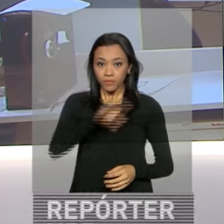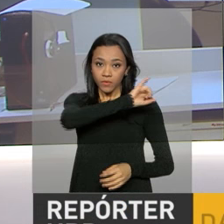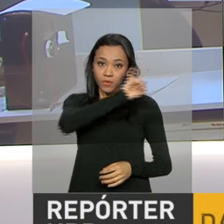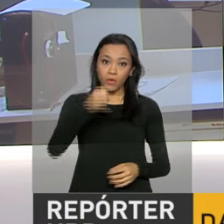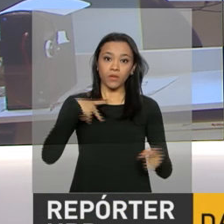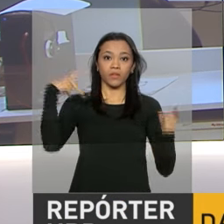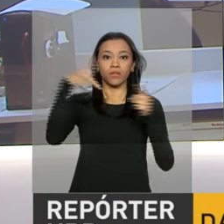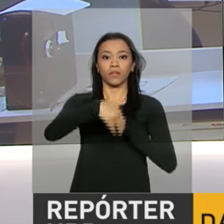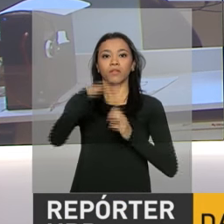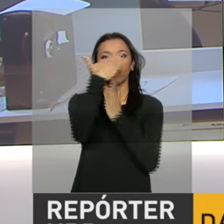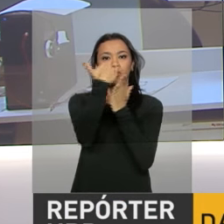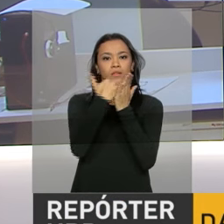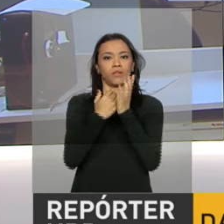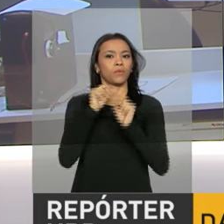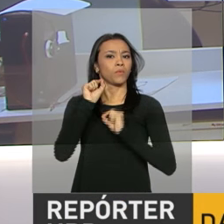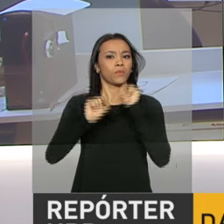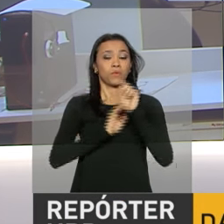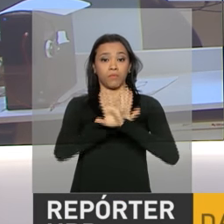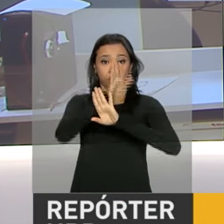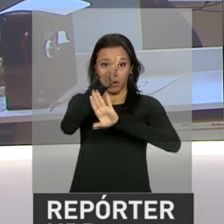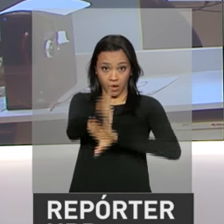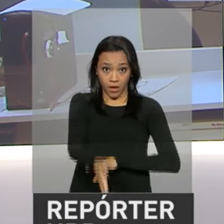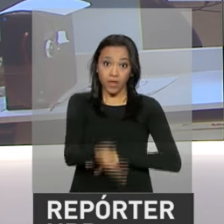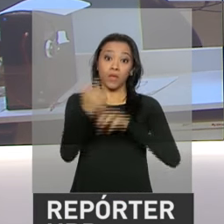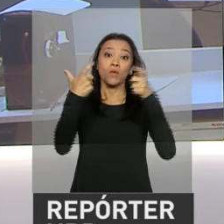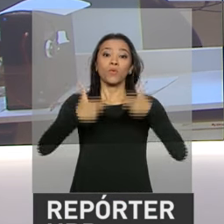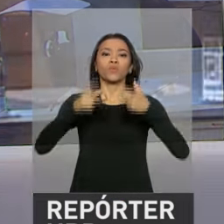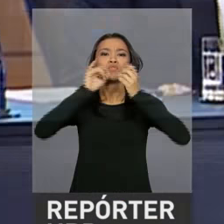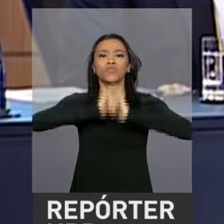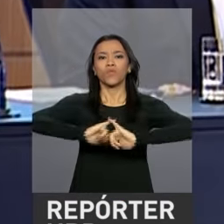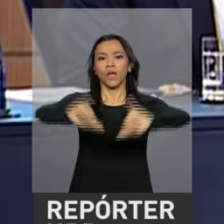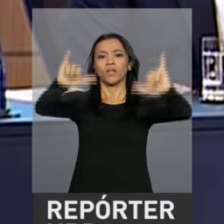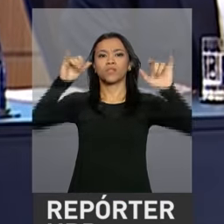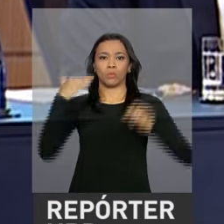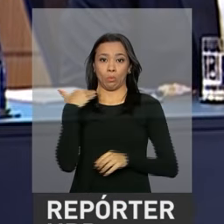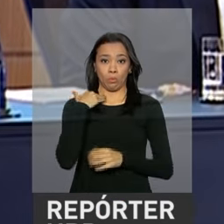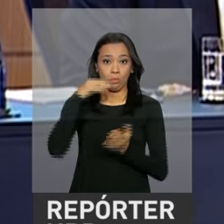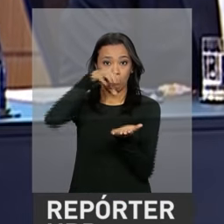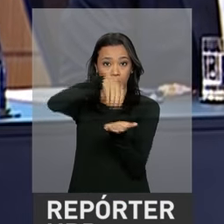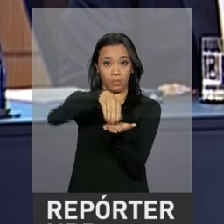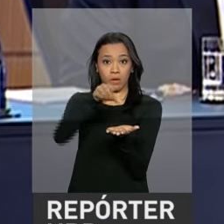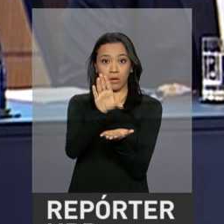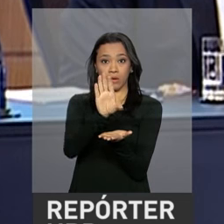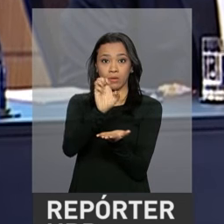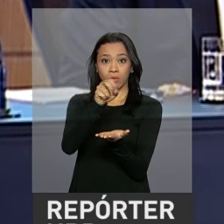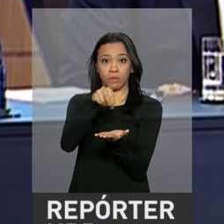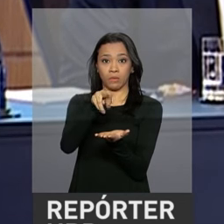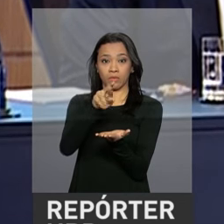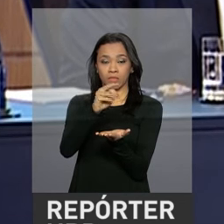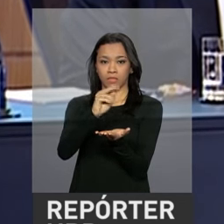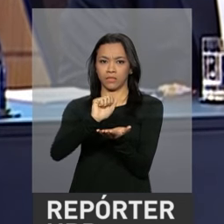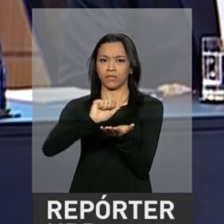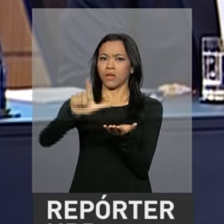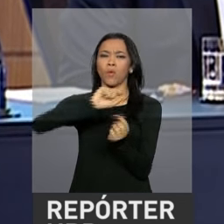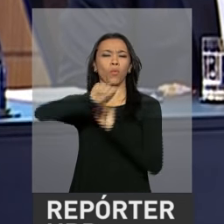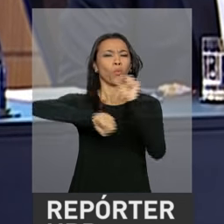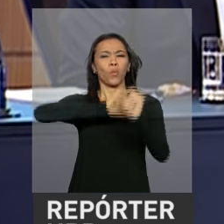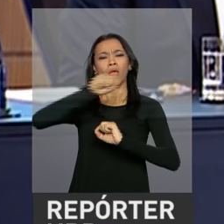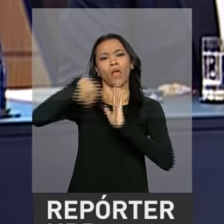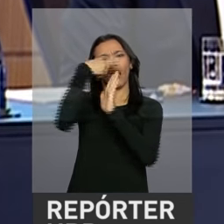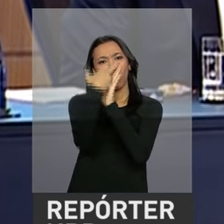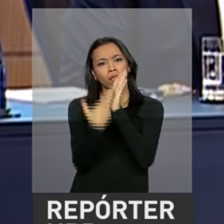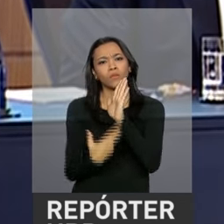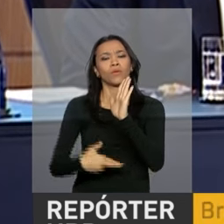Olá, interrompemos nossa programação para transmitir ao vivo a divulgação pelo Banco Central do relatório de inflação referente ao segundo